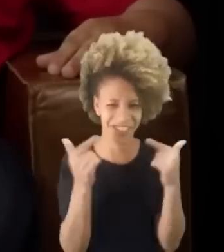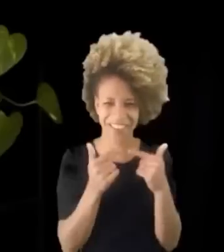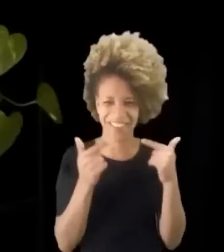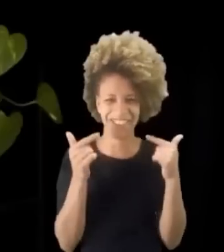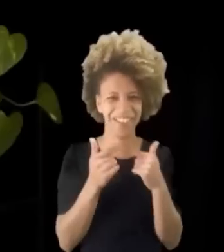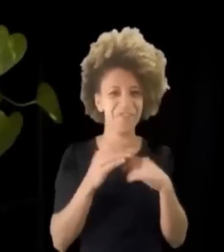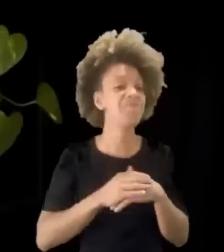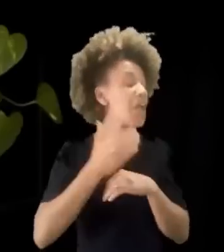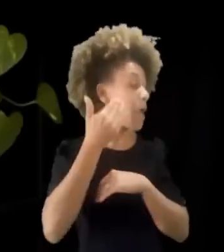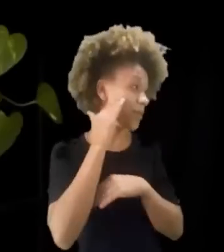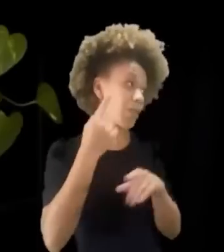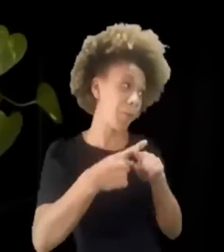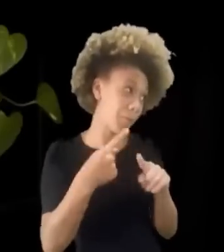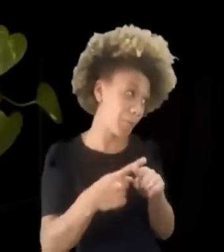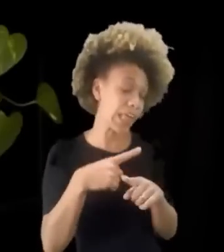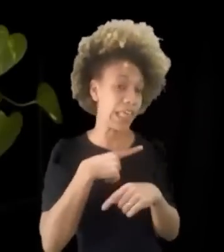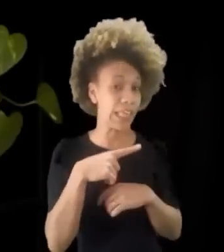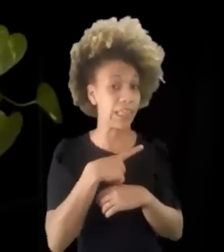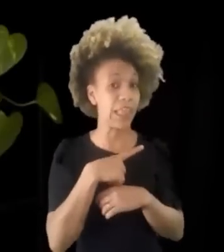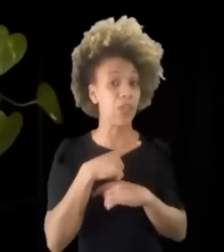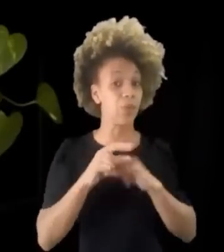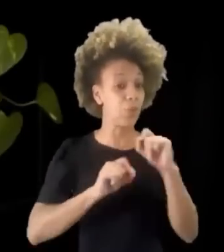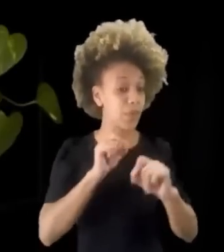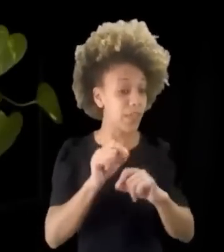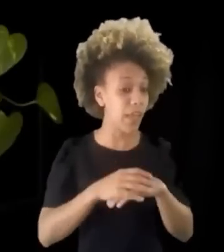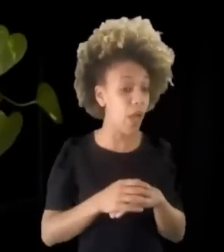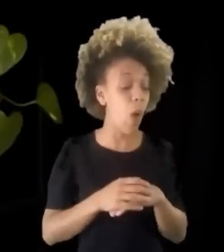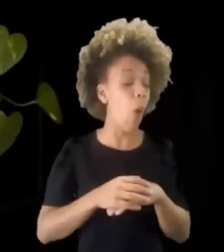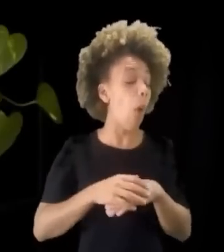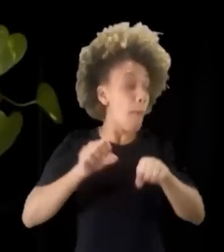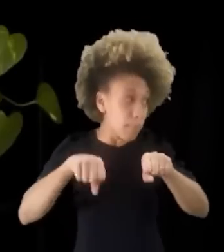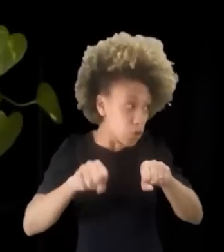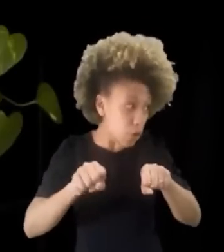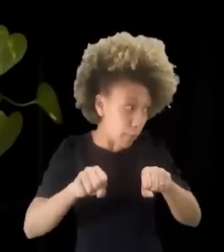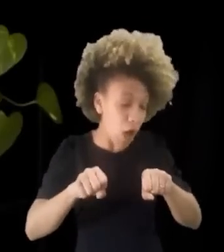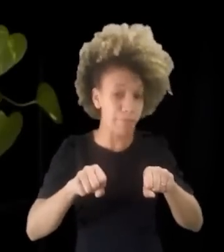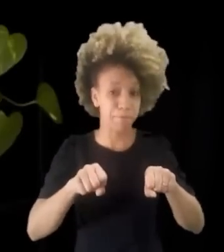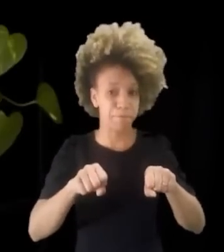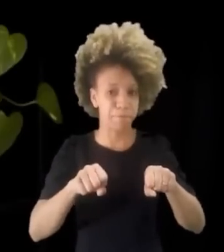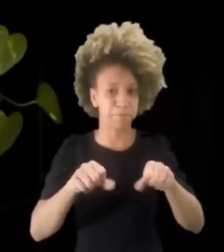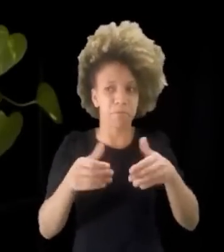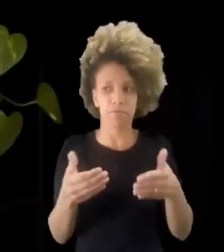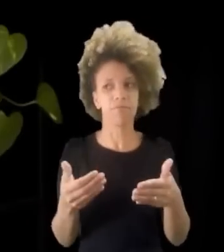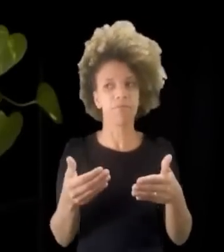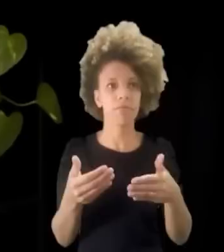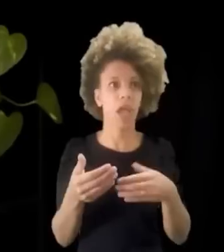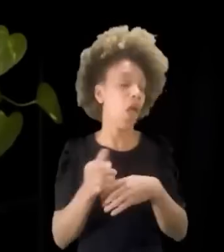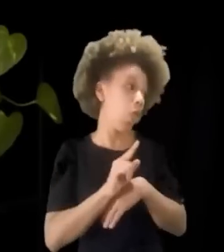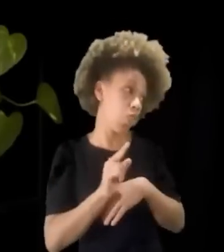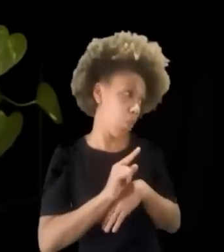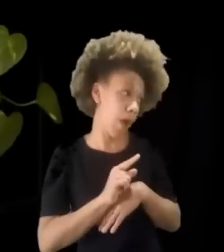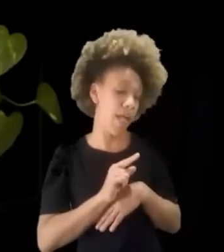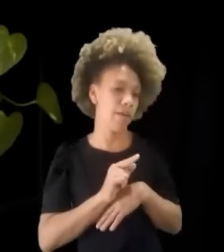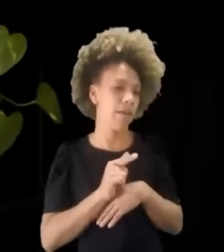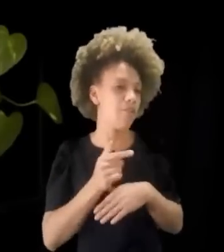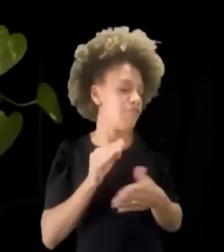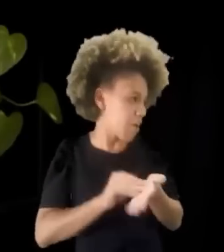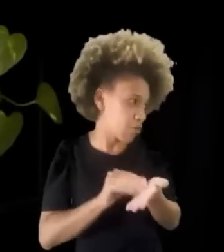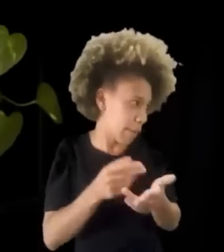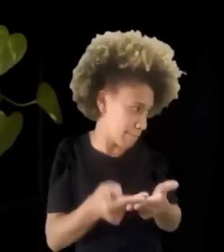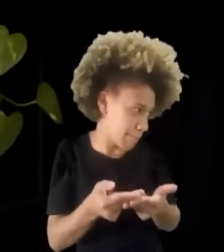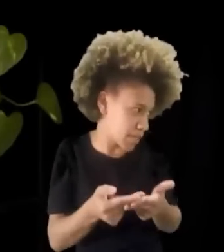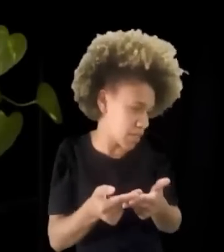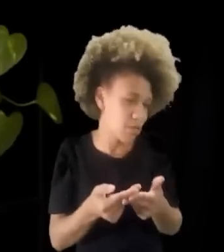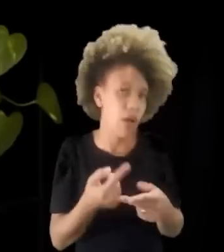eu entendo porque que existe tanta aquela coisa do tipo o motoboy ele é o cara que não que ele é o mais impaciente do trânsito